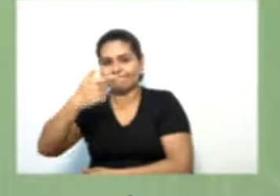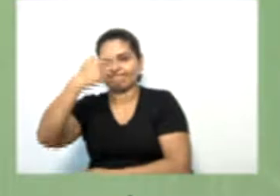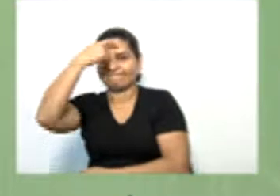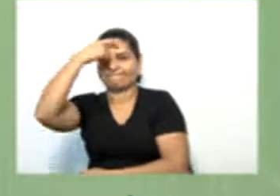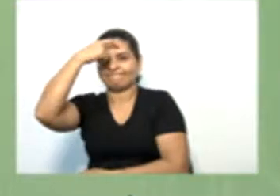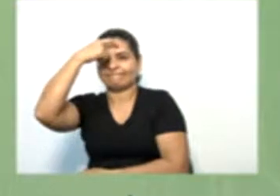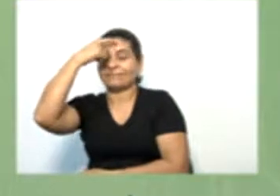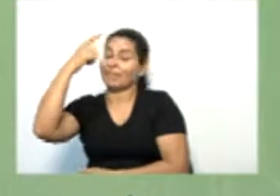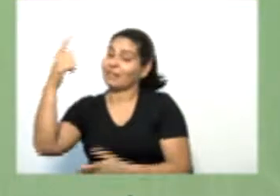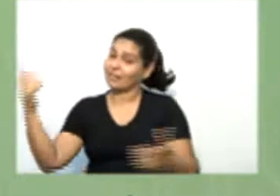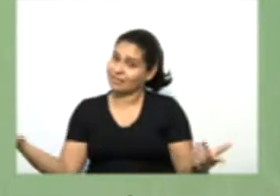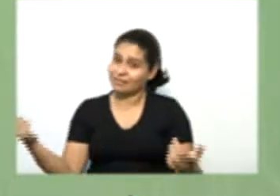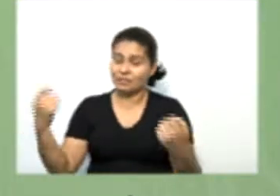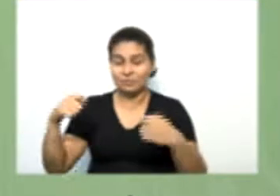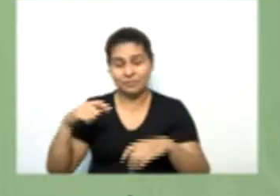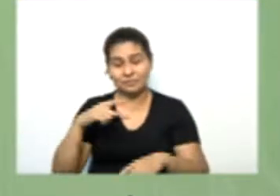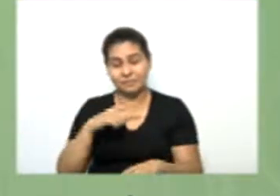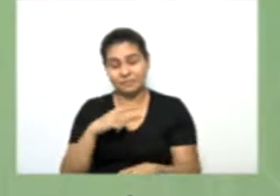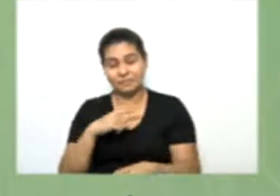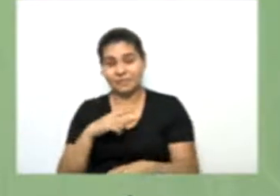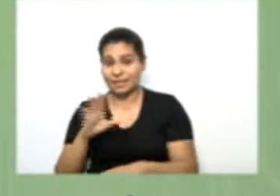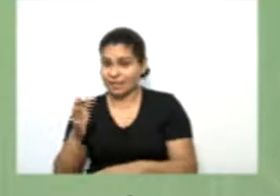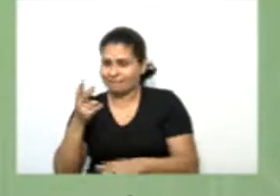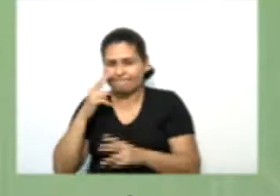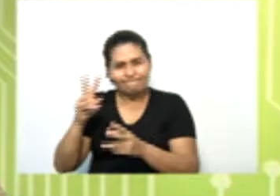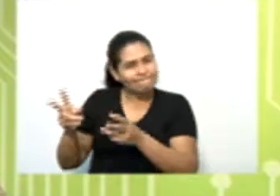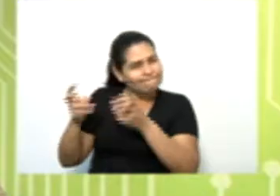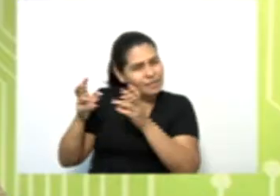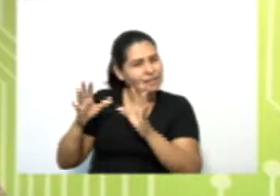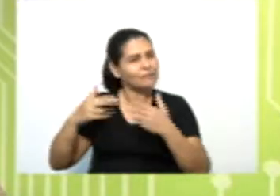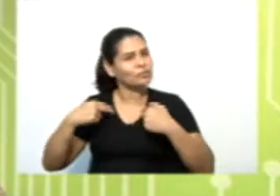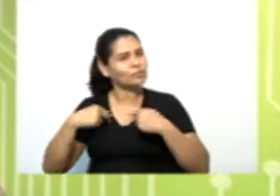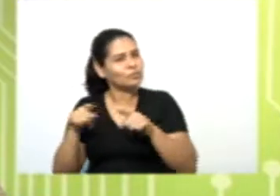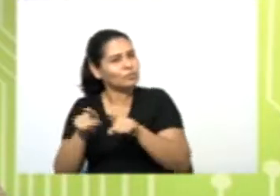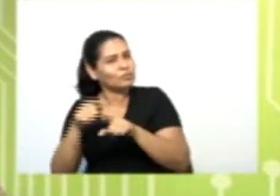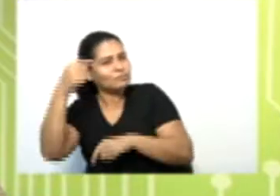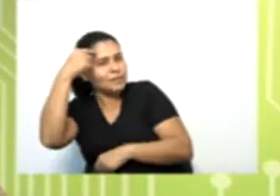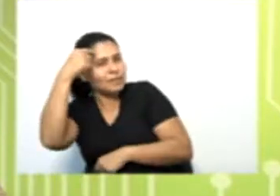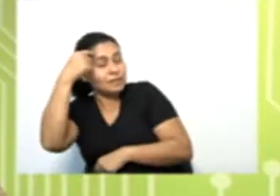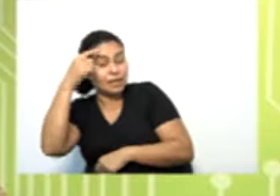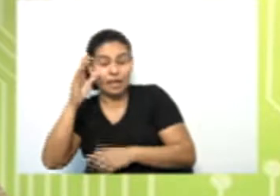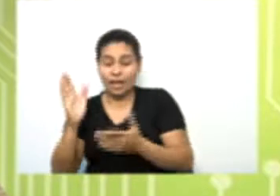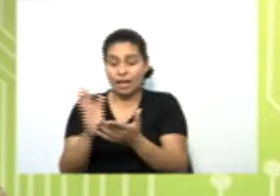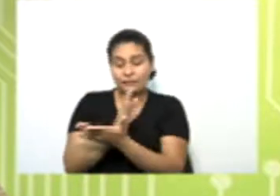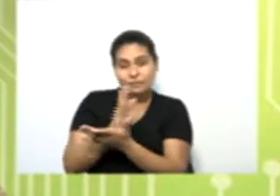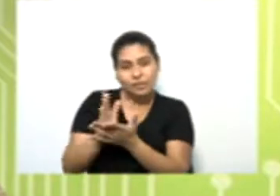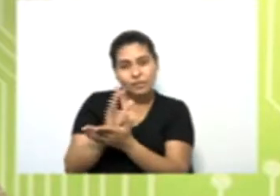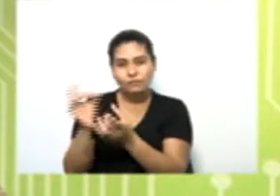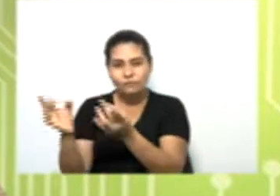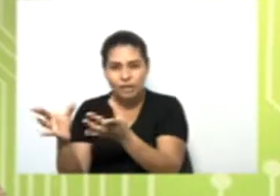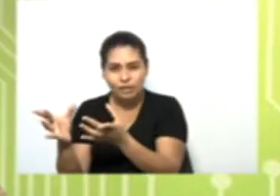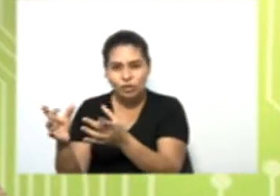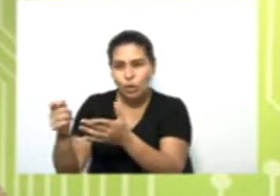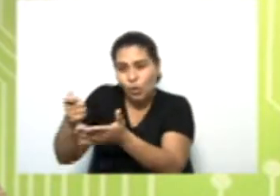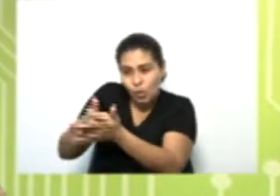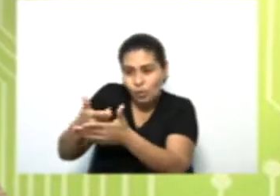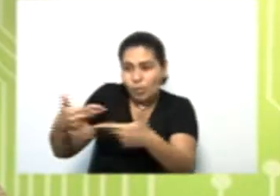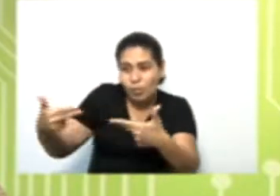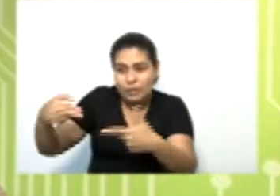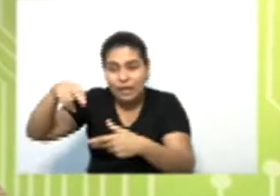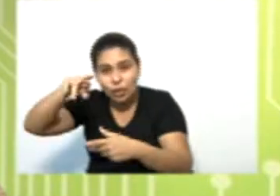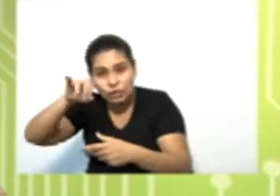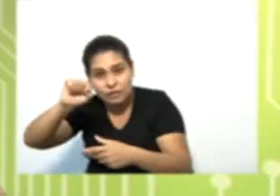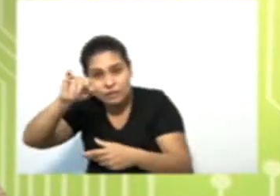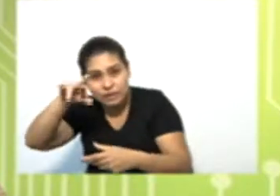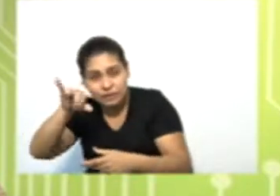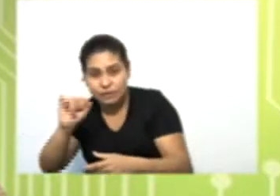Racional. É isso mesmo. Então, percebe aqui comigo. Se de repente, numa negociação, os ânimos estiverem exaltados,